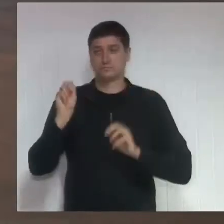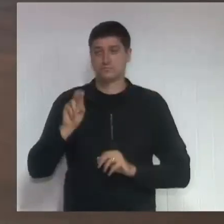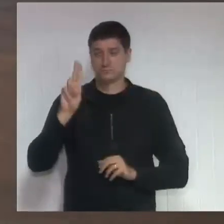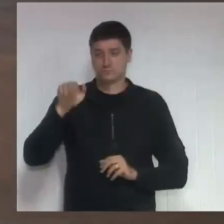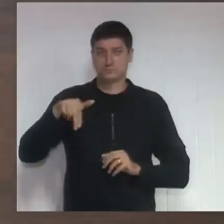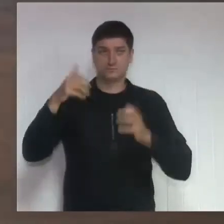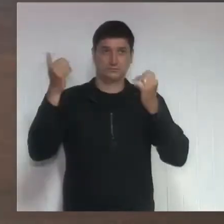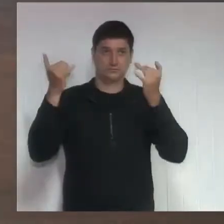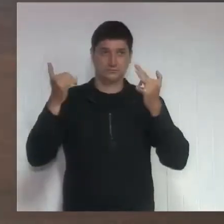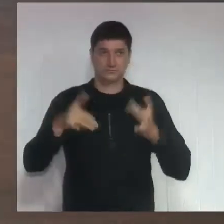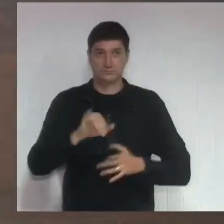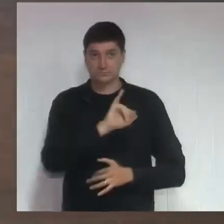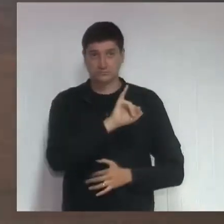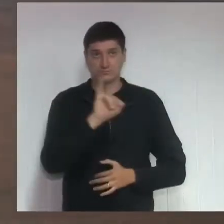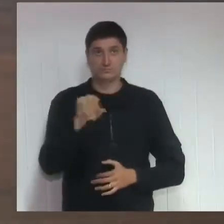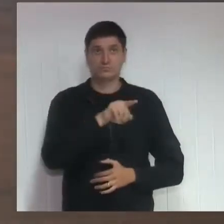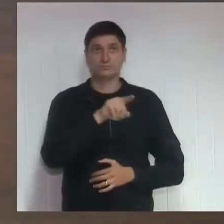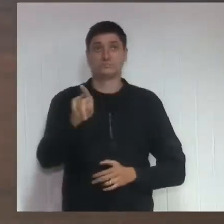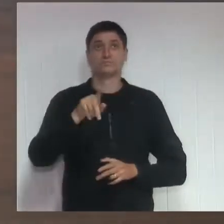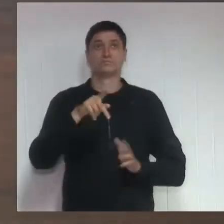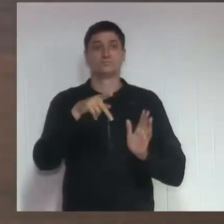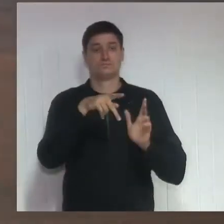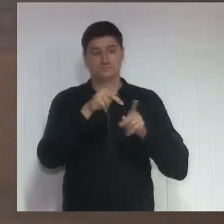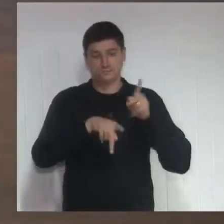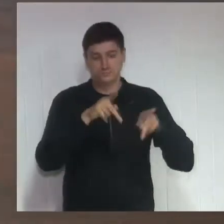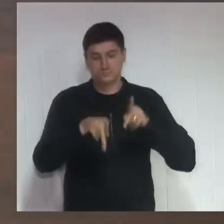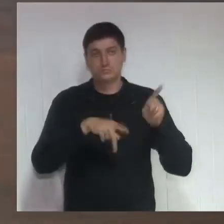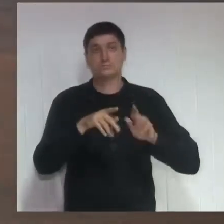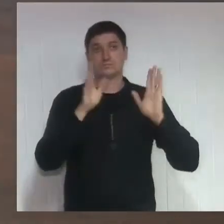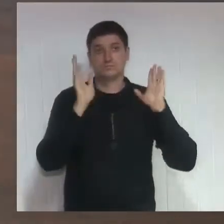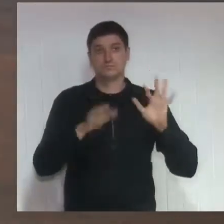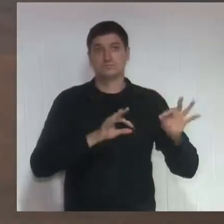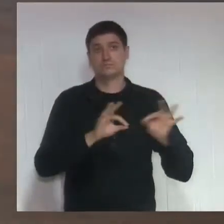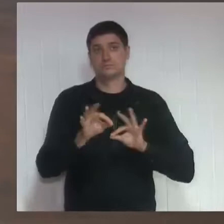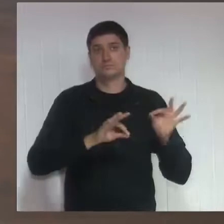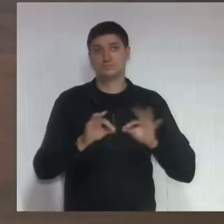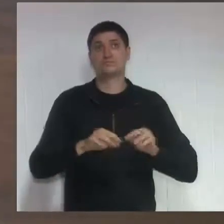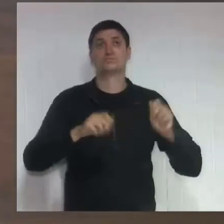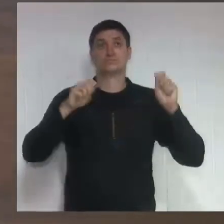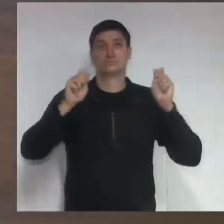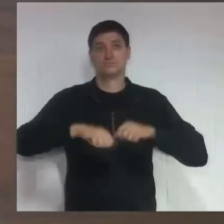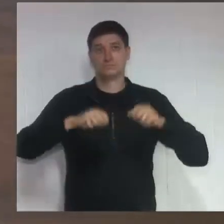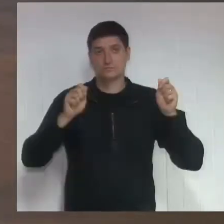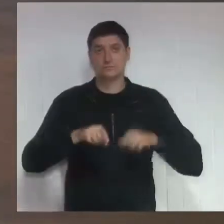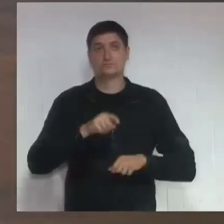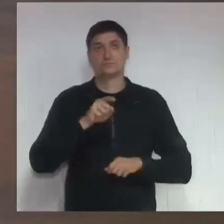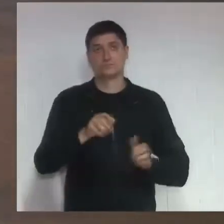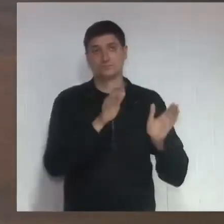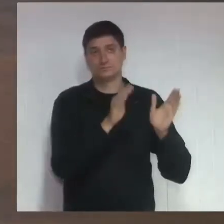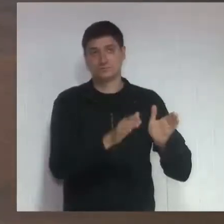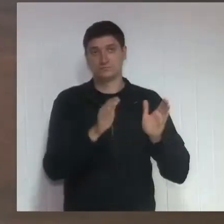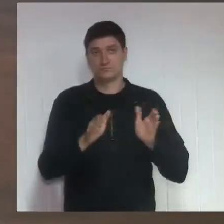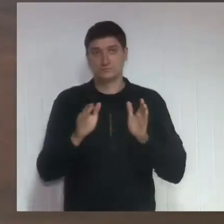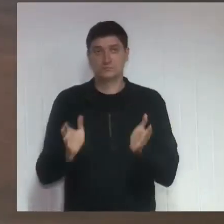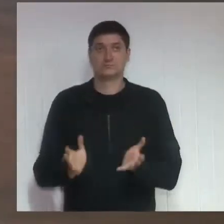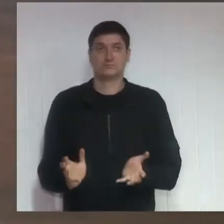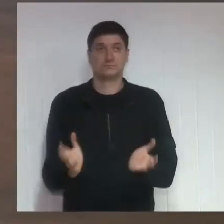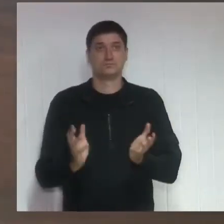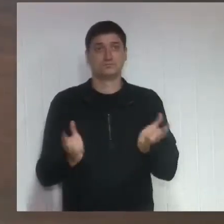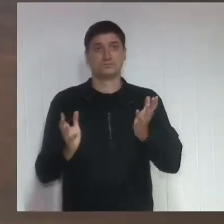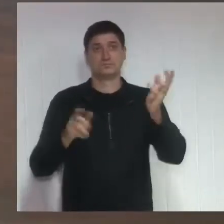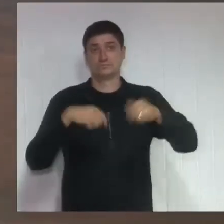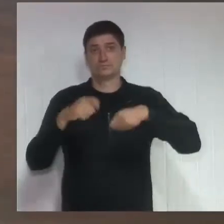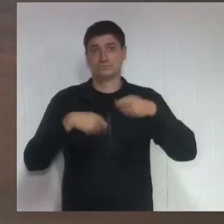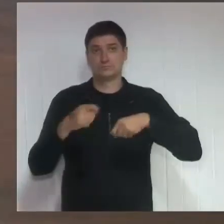Assim, se planejada com atenção, as políticas para o aumento da eficiência dos recursos podem ser rentáveis, estimular o crescimento e reduzir